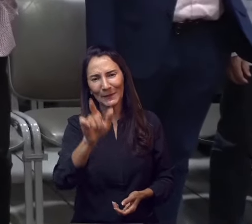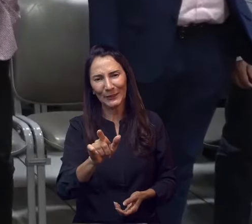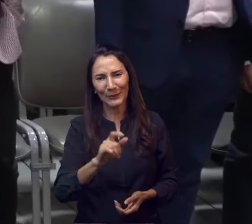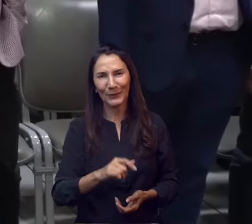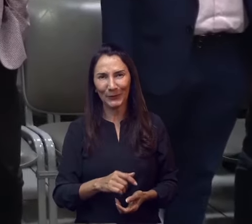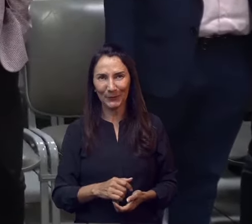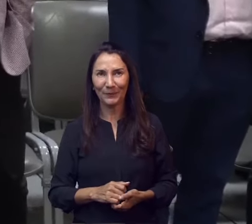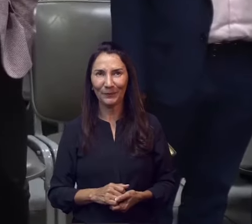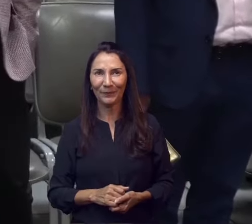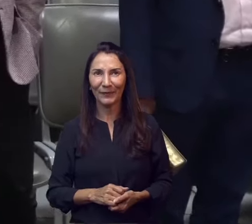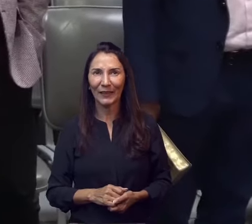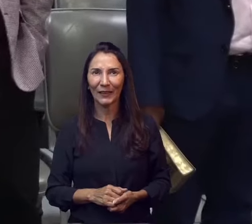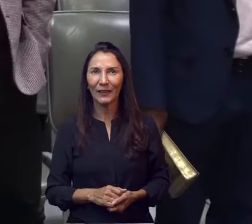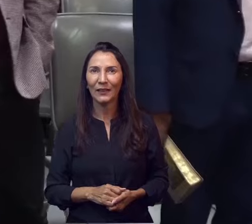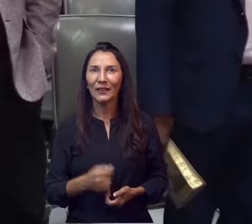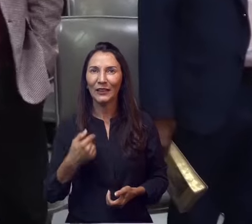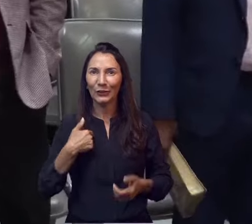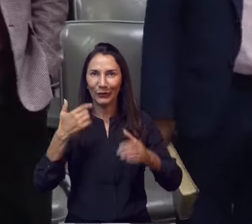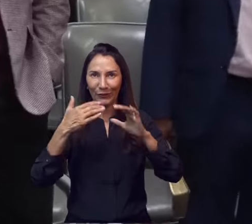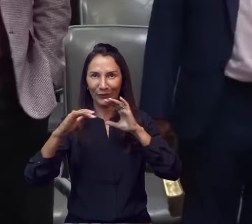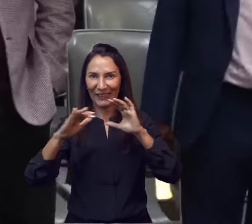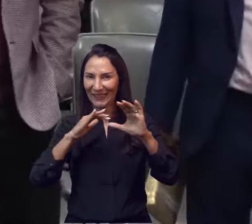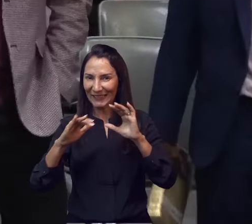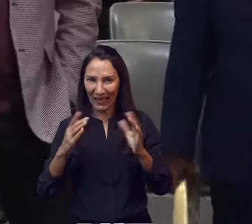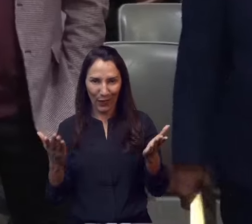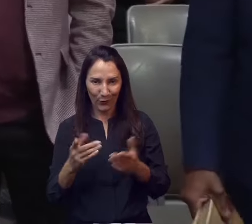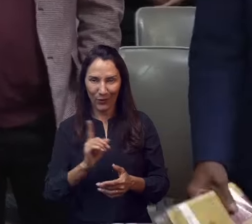tô dirigindo a reunião canta a hora que eu quiser